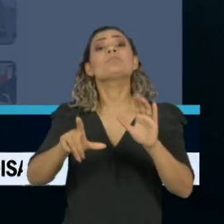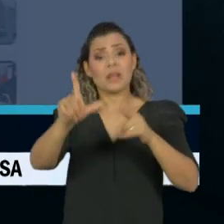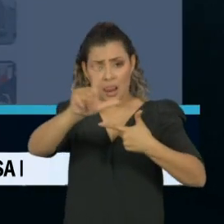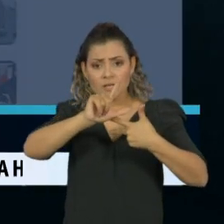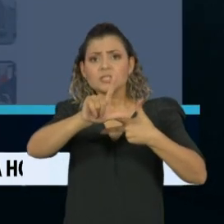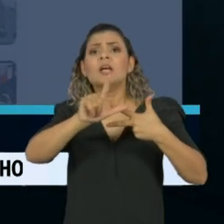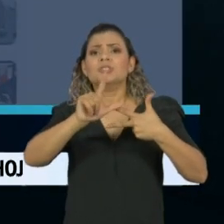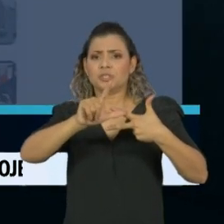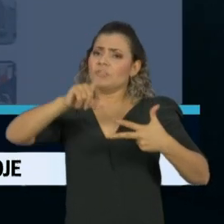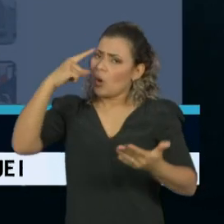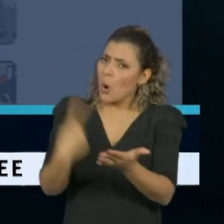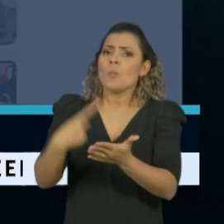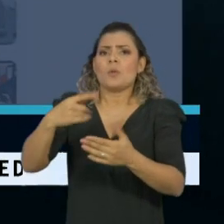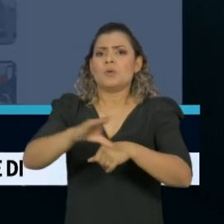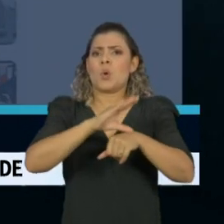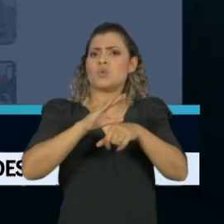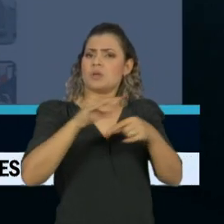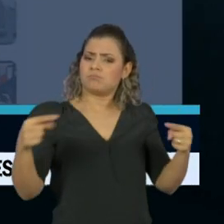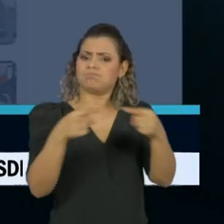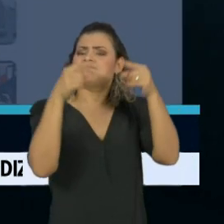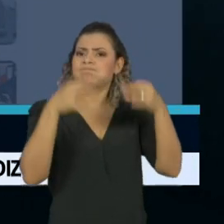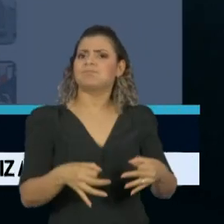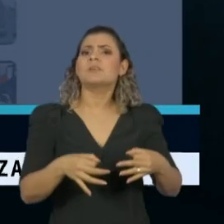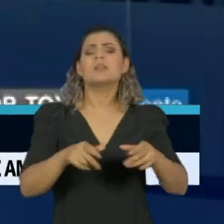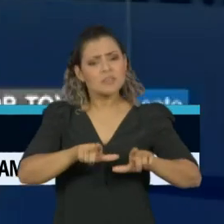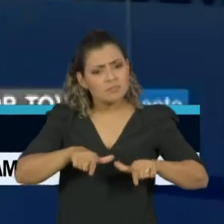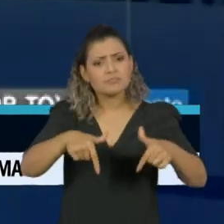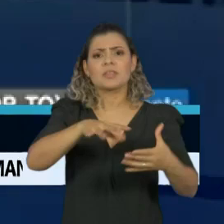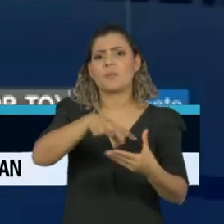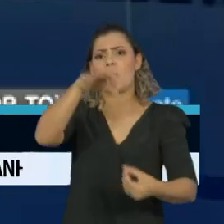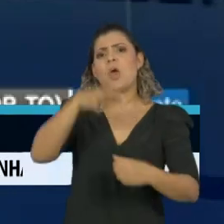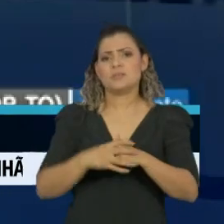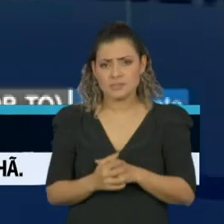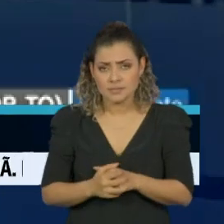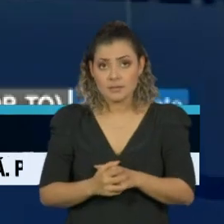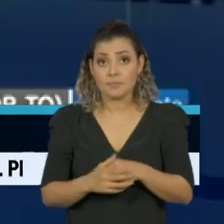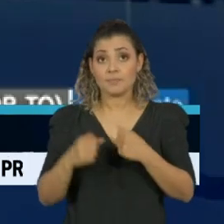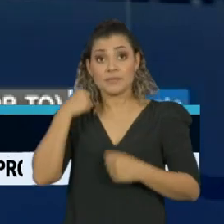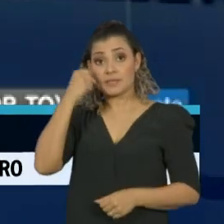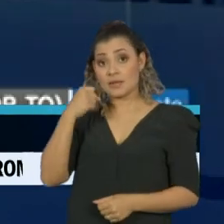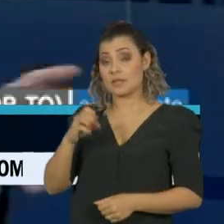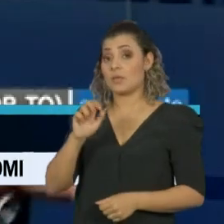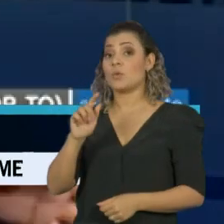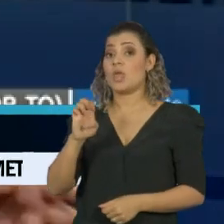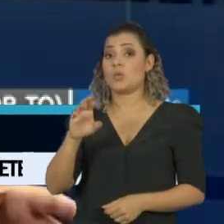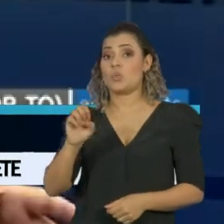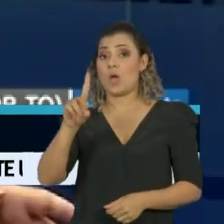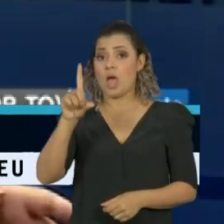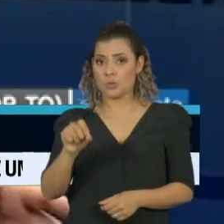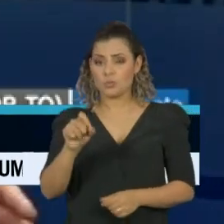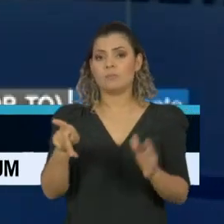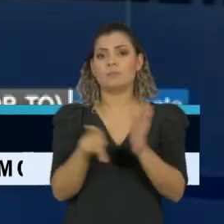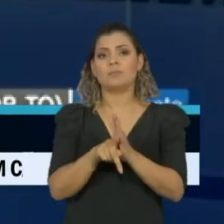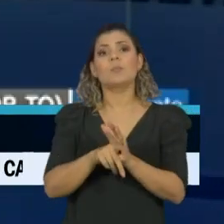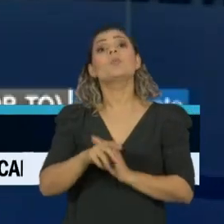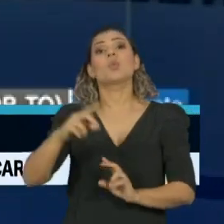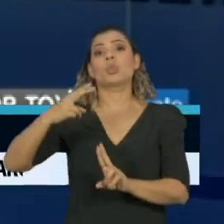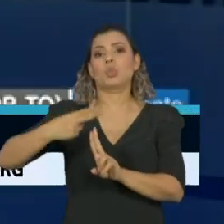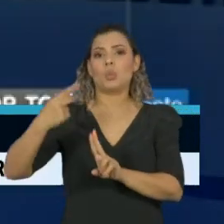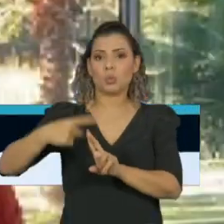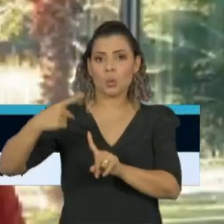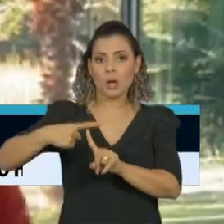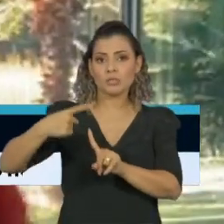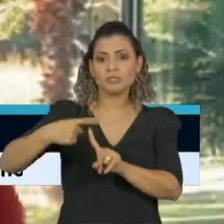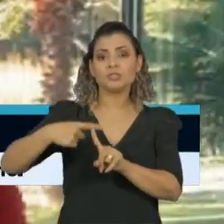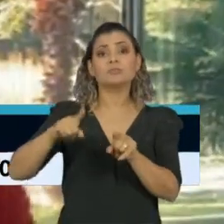renova seu compromisso com a constituição e com a ordem democrática inicialmente o senador eduardo gomes ao creme de leite nos cantinhos criticou a